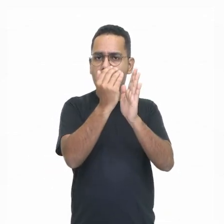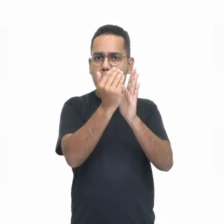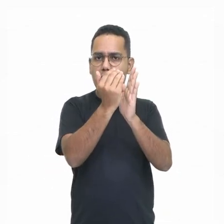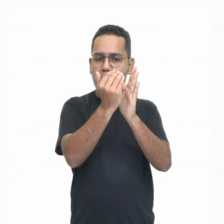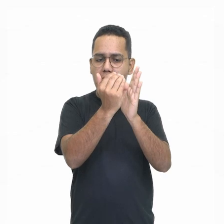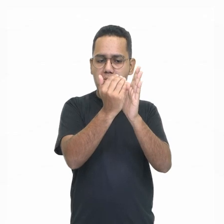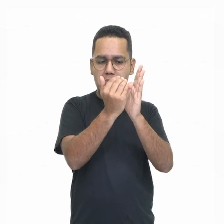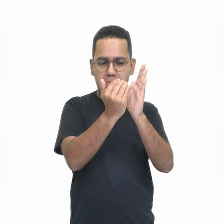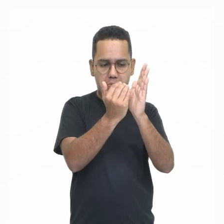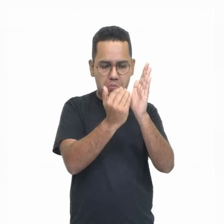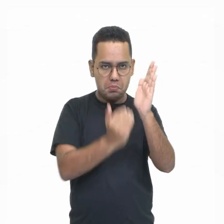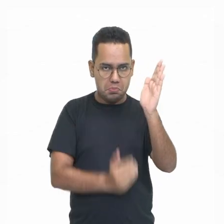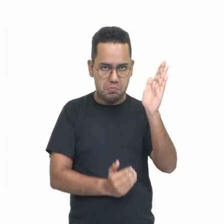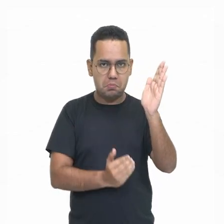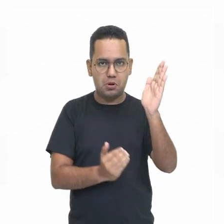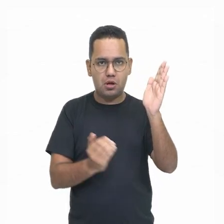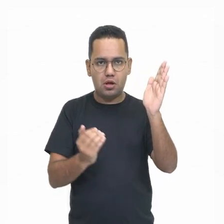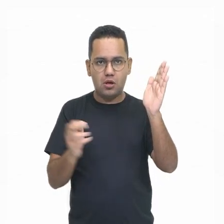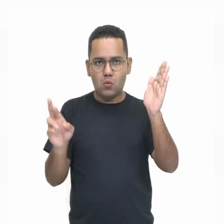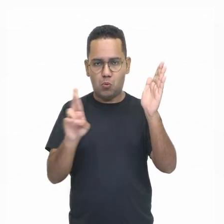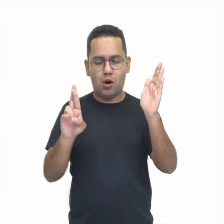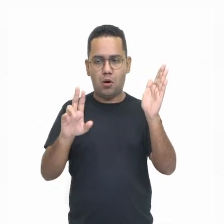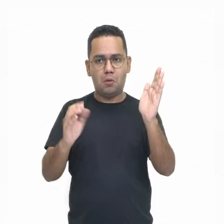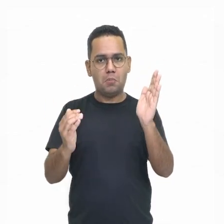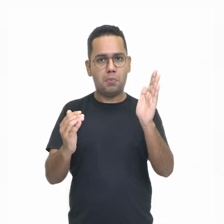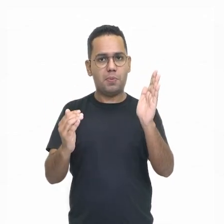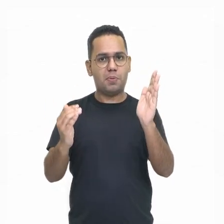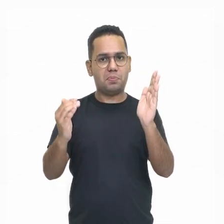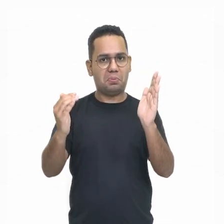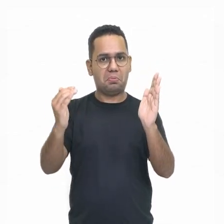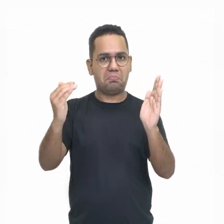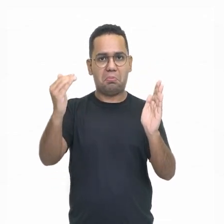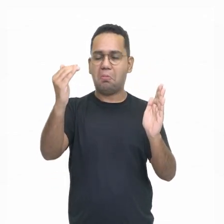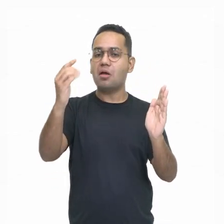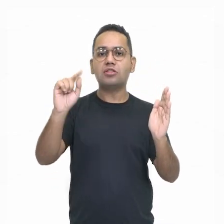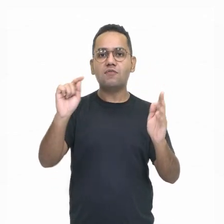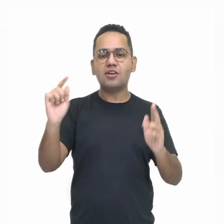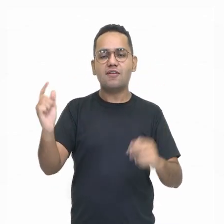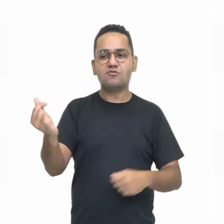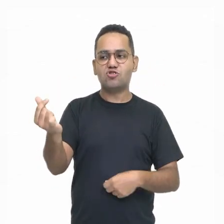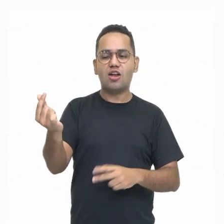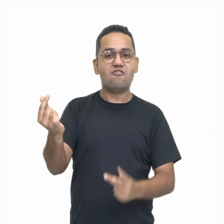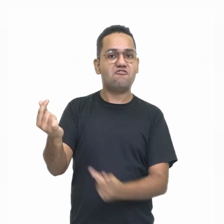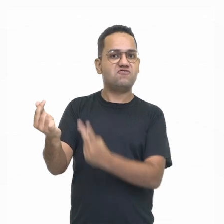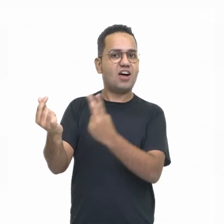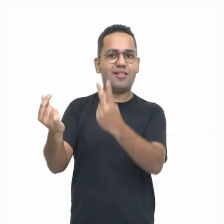sua implementação. Isso proporcionou uma melhora